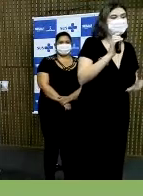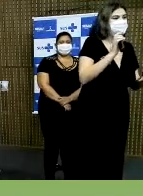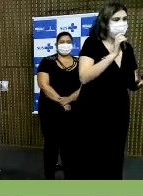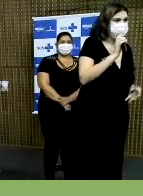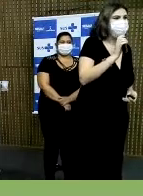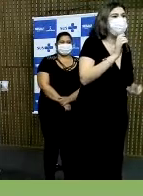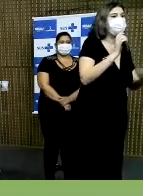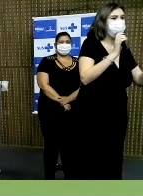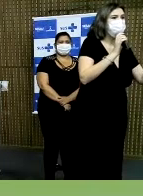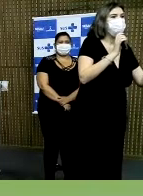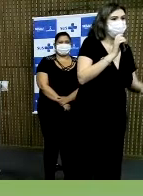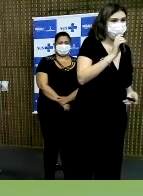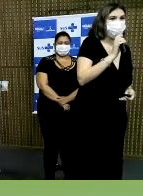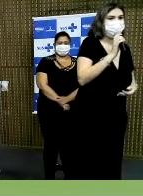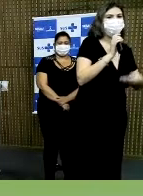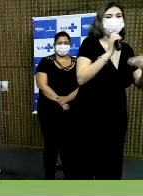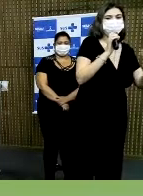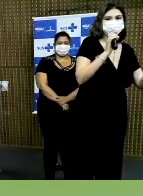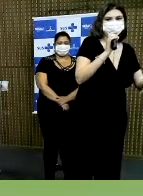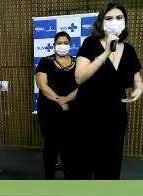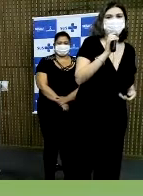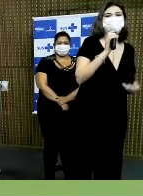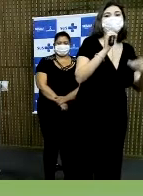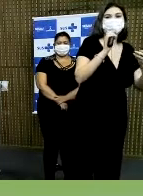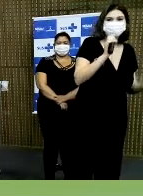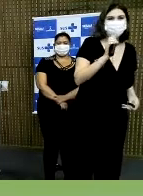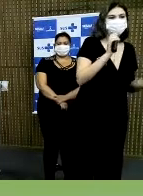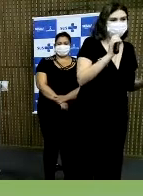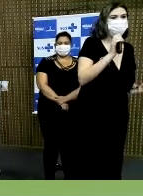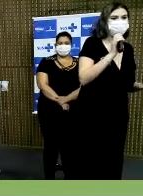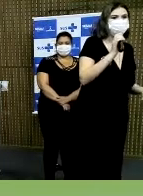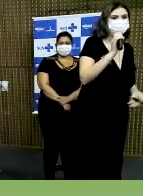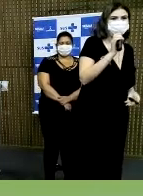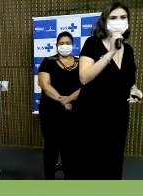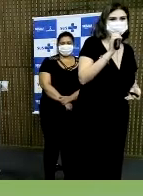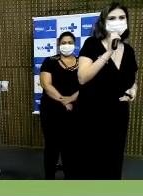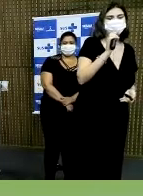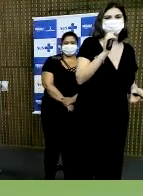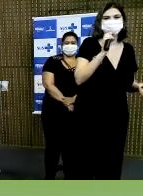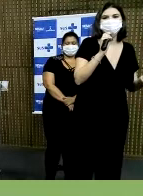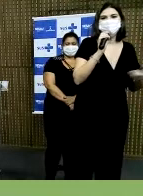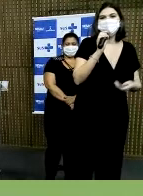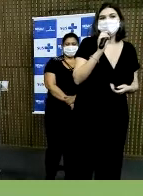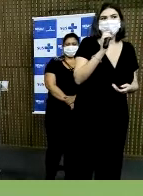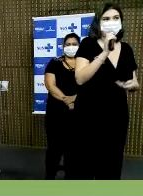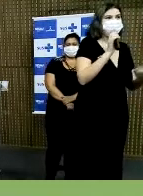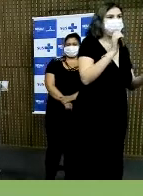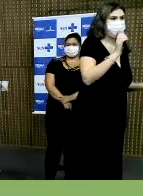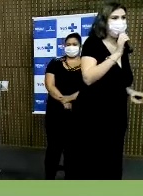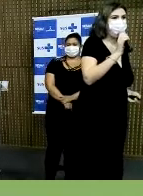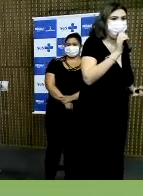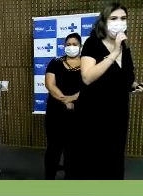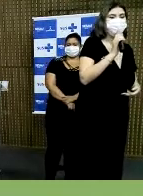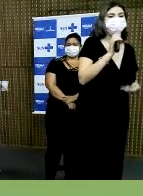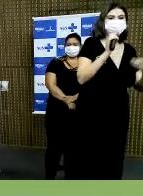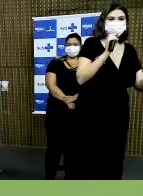atendimento. Esse público continuava tendo esse agendamento e tendo realmente, de fato, esse atendimento. Nós temos 3 equipes